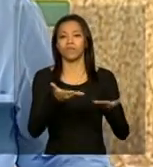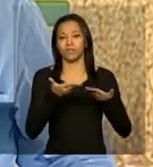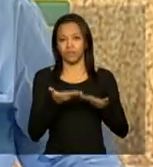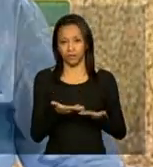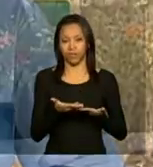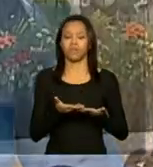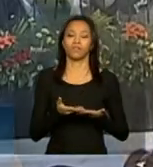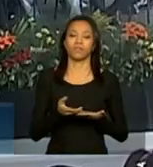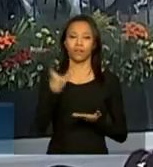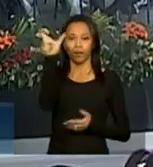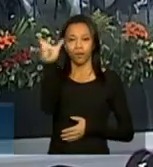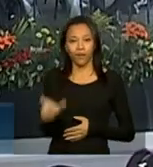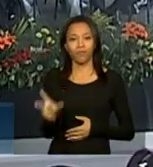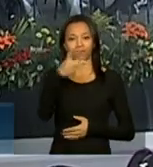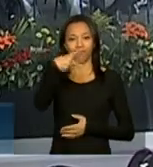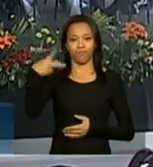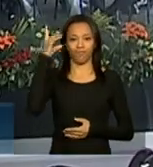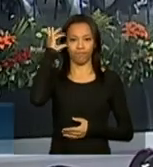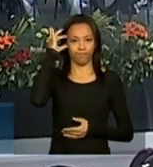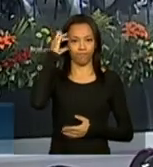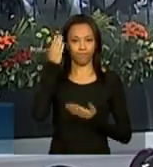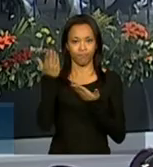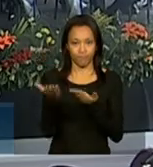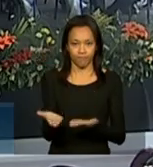nossa presidenta Dilma Rousseff,